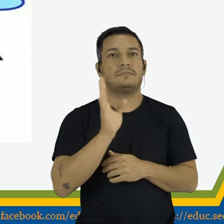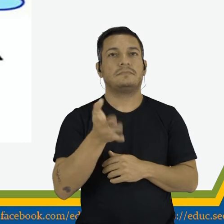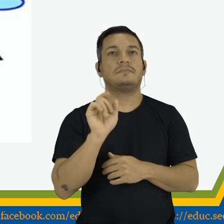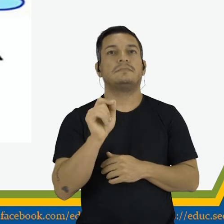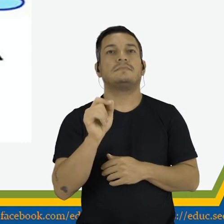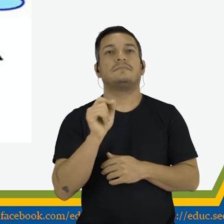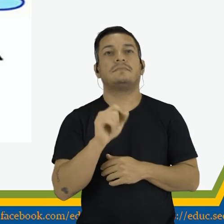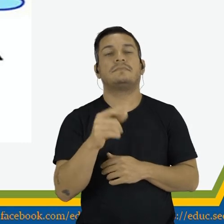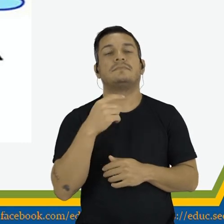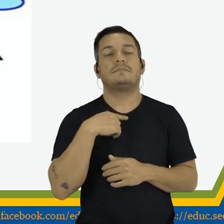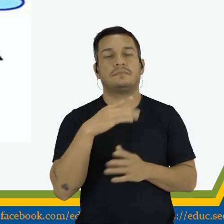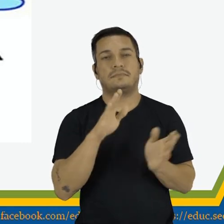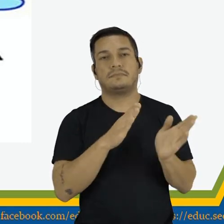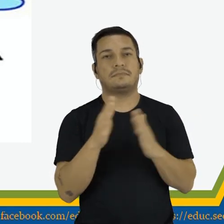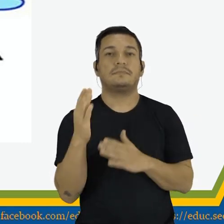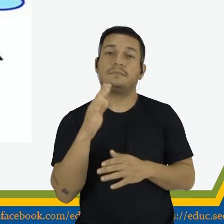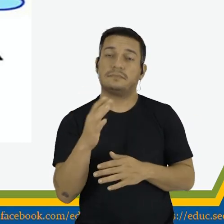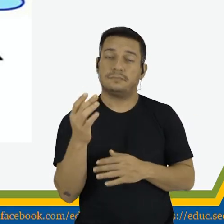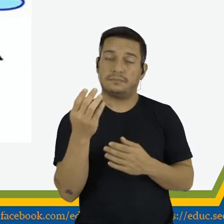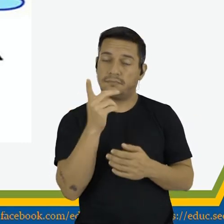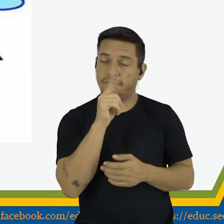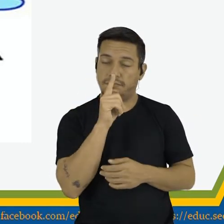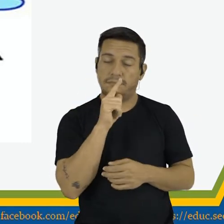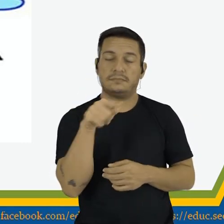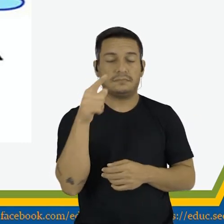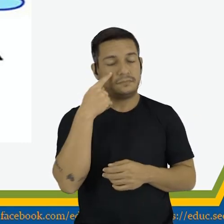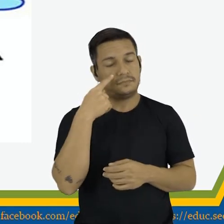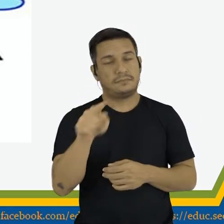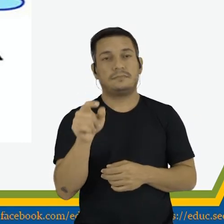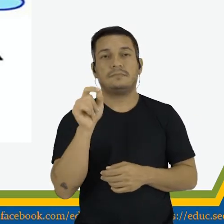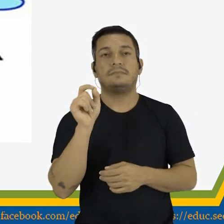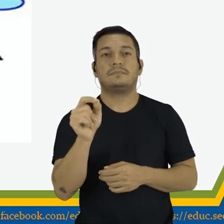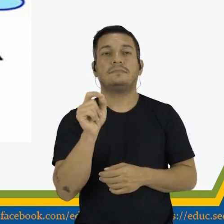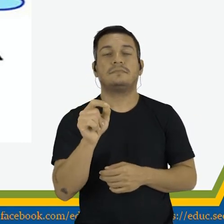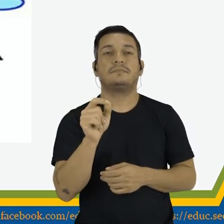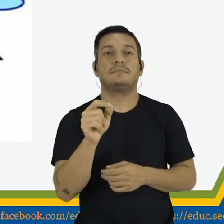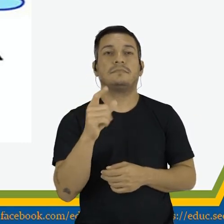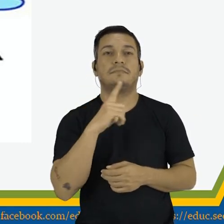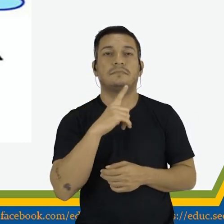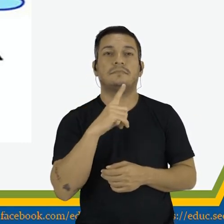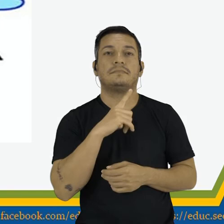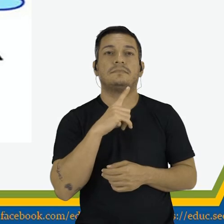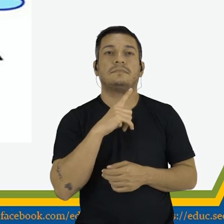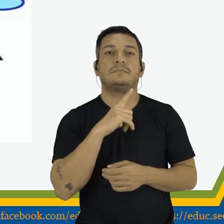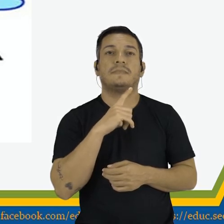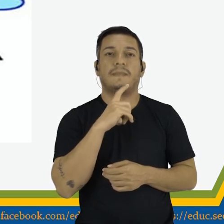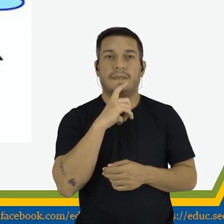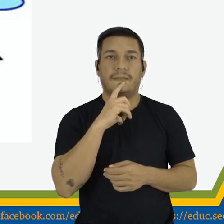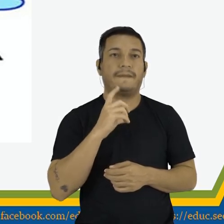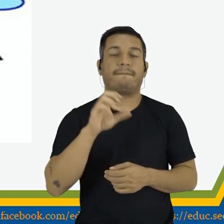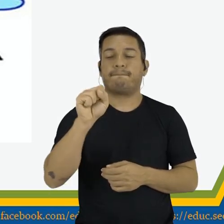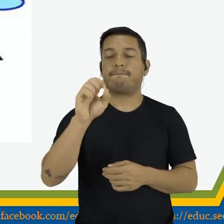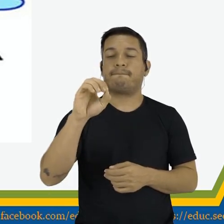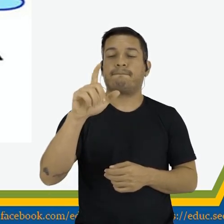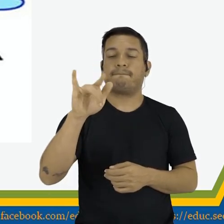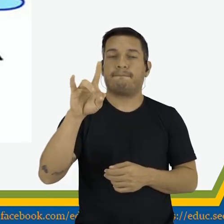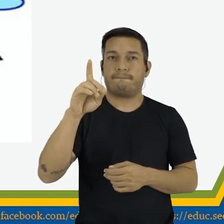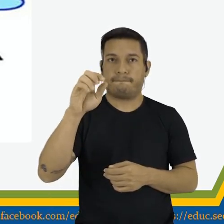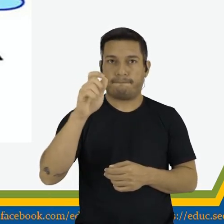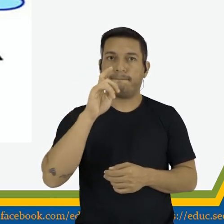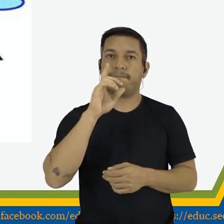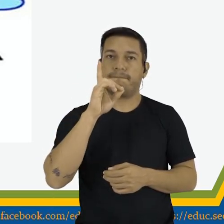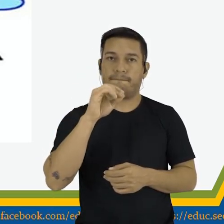que é os estados físicos da água. Como vocês podem ver, nós temos aí a água no estado